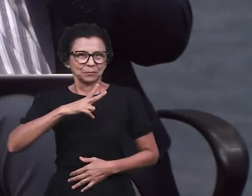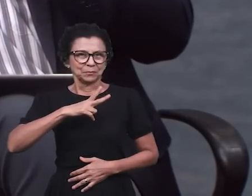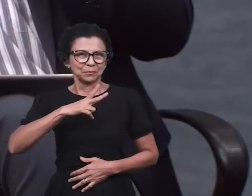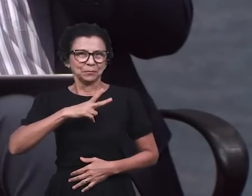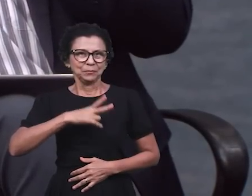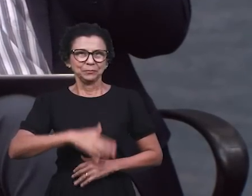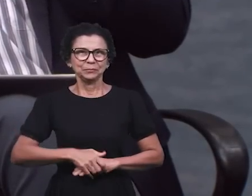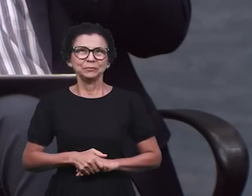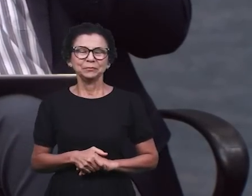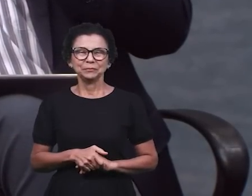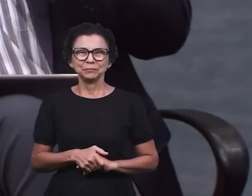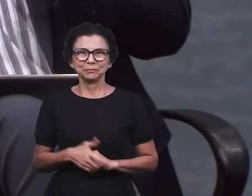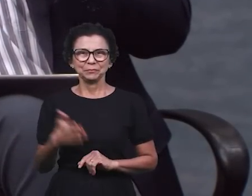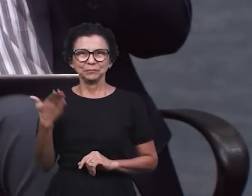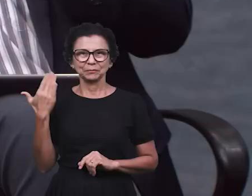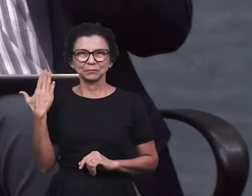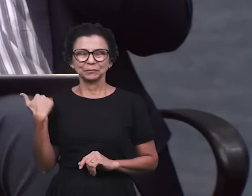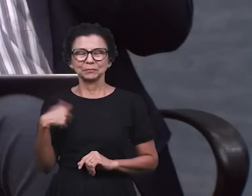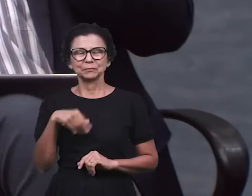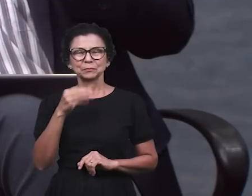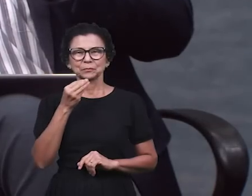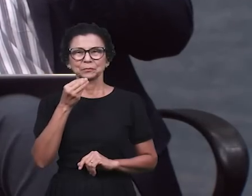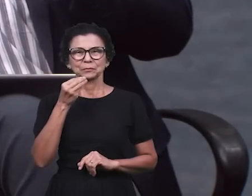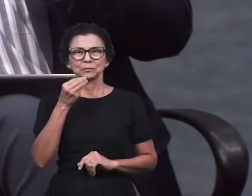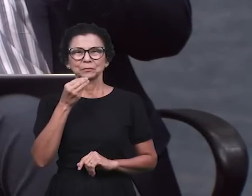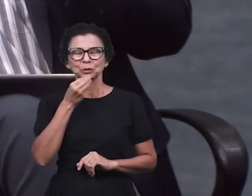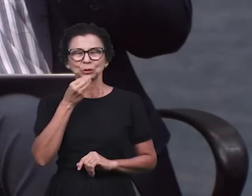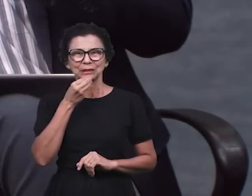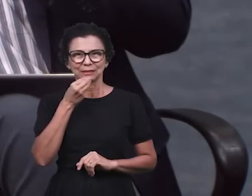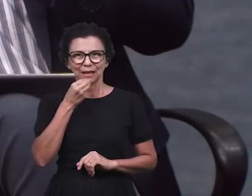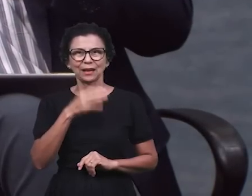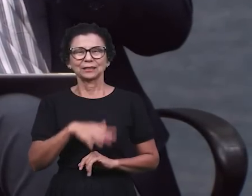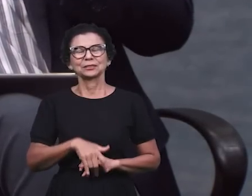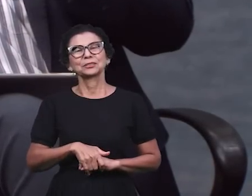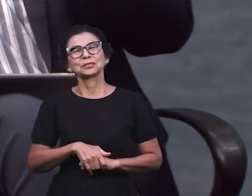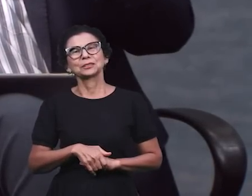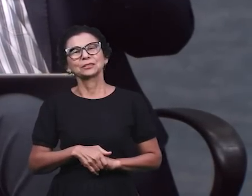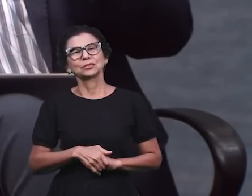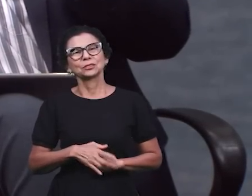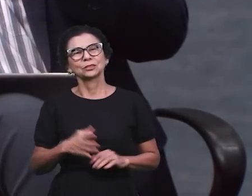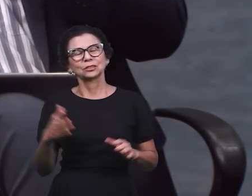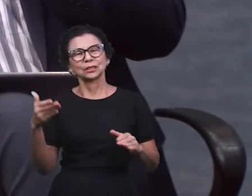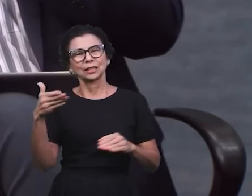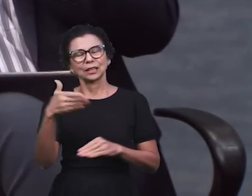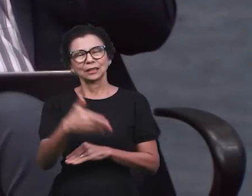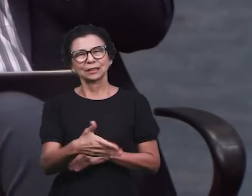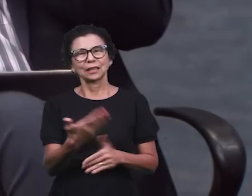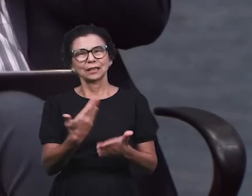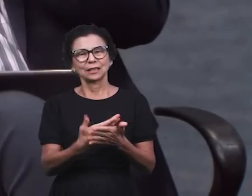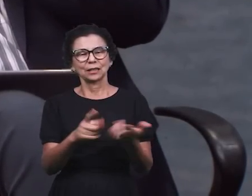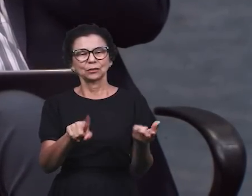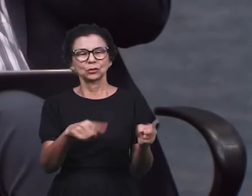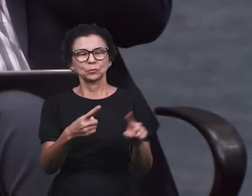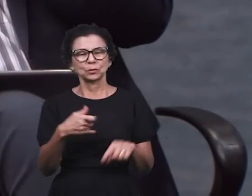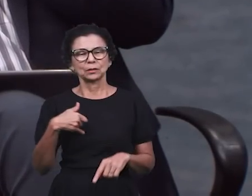Né? Eu tive a oportunidade de aprender, de entrar numa iniciação musical aos 6 anos de